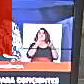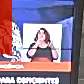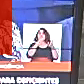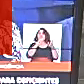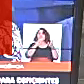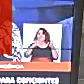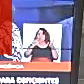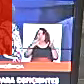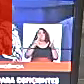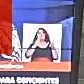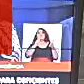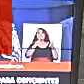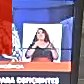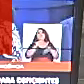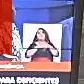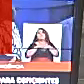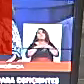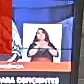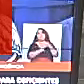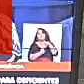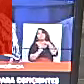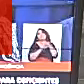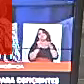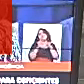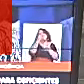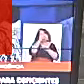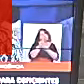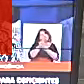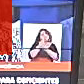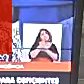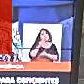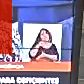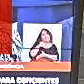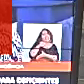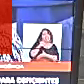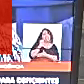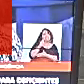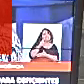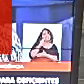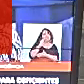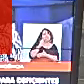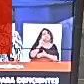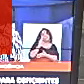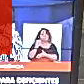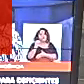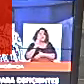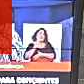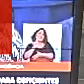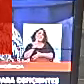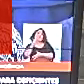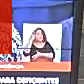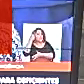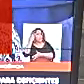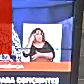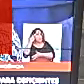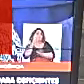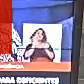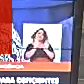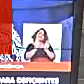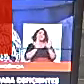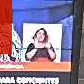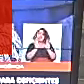se é executivo ou não. Então, eu agradeço aqui a oportunidade de participar. O compromisso,